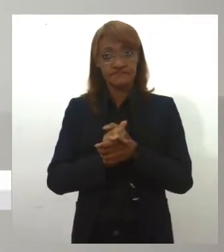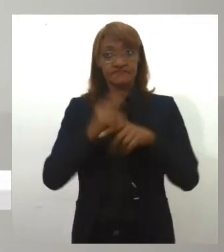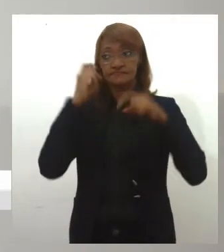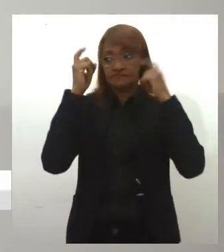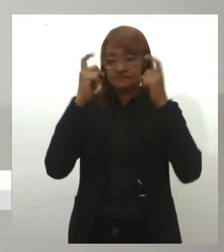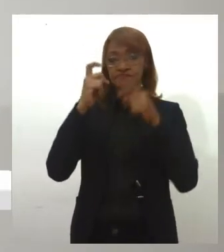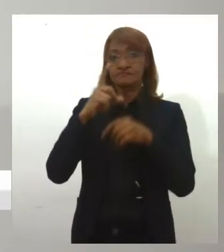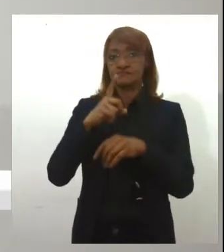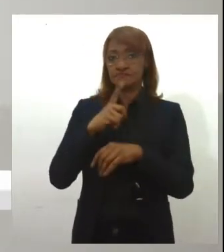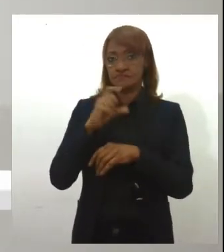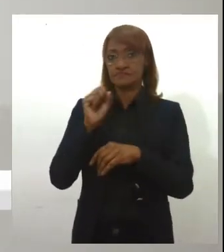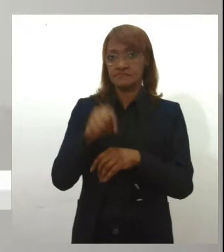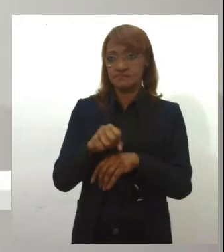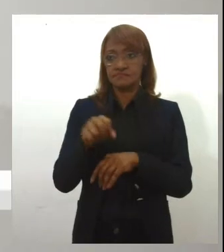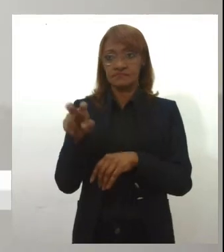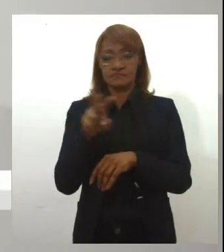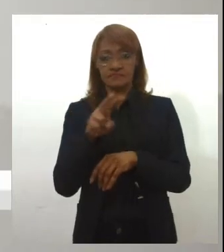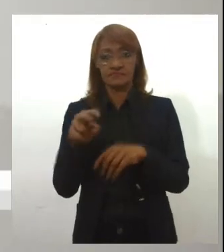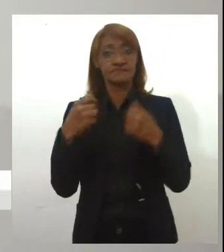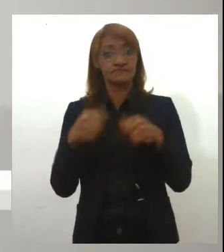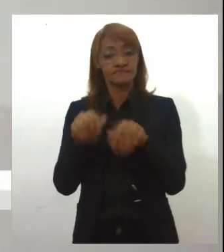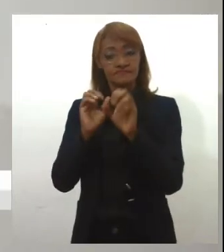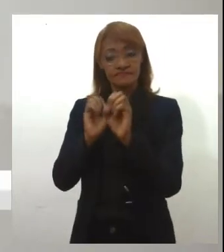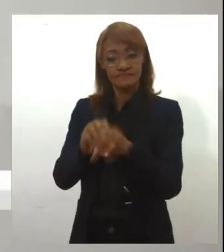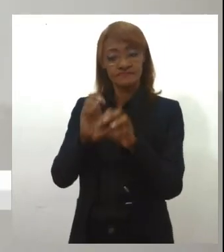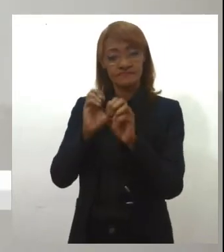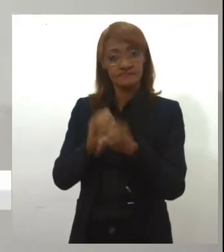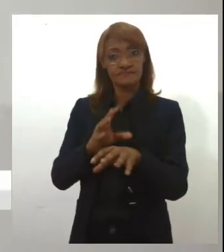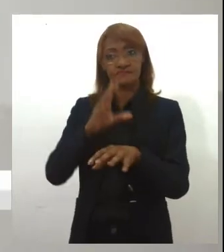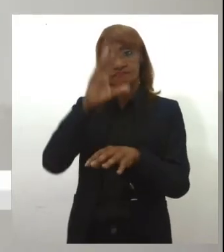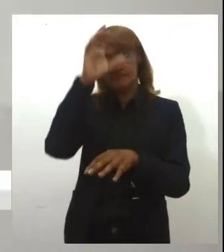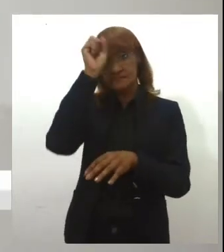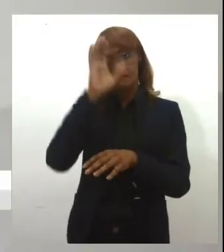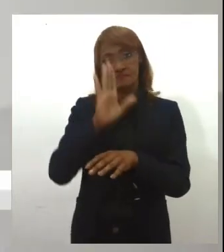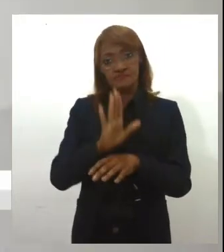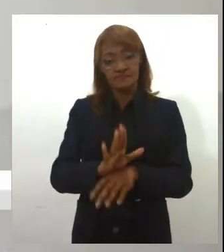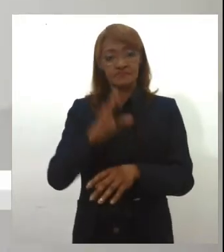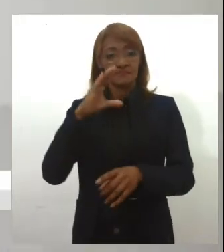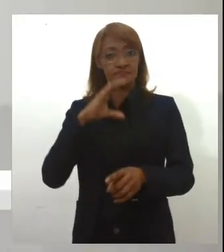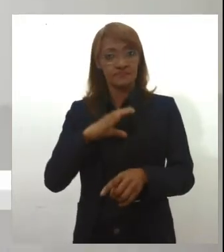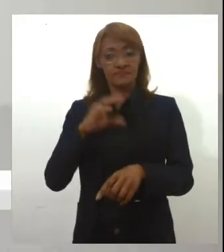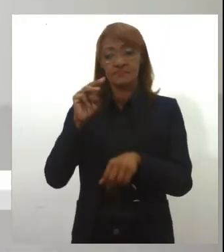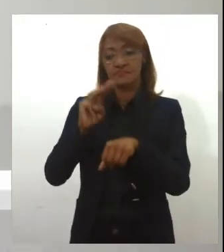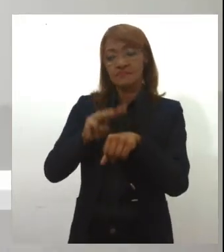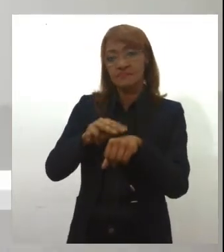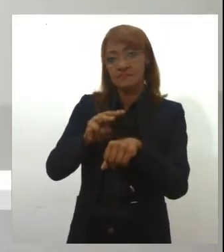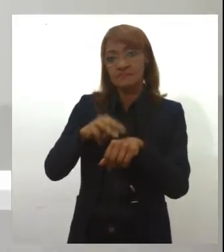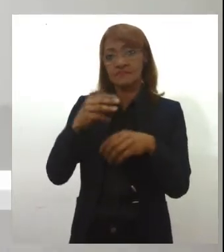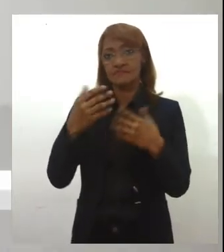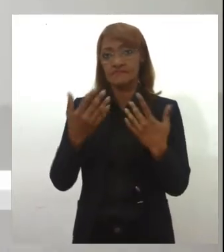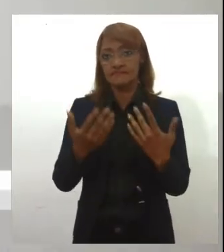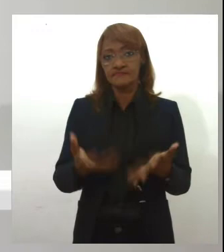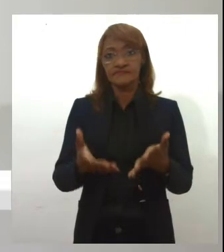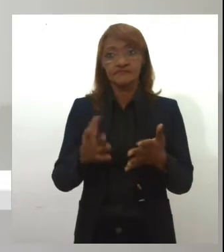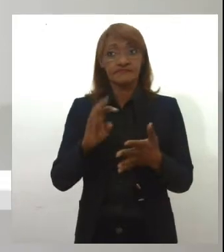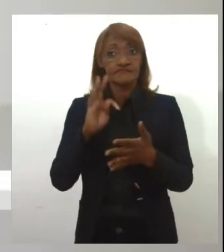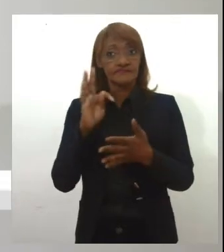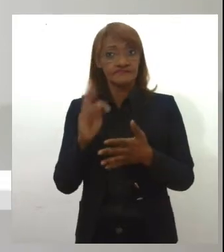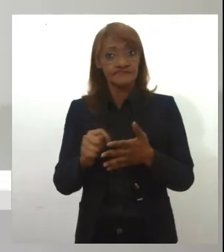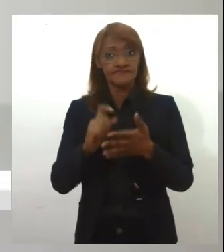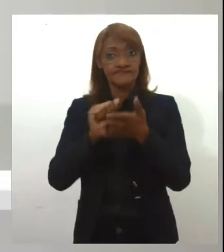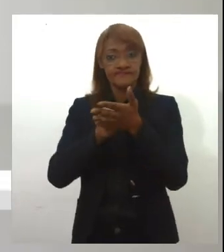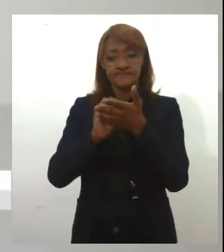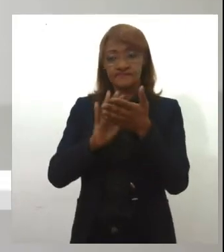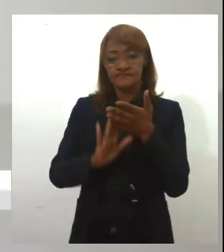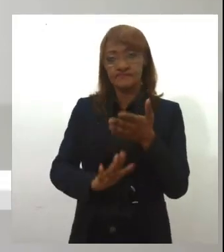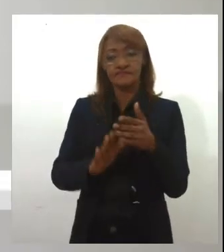que elas precisavam ser educadas, elas precisavam dominar o português, a matemática, né, as habilidades mínimas necessárias, e